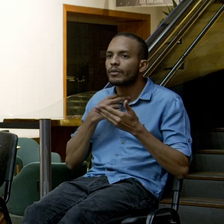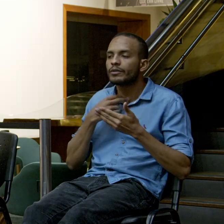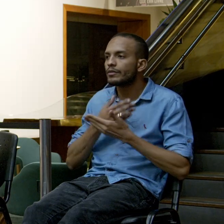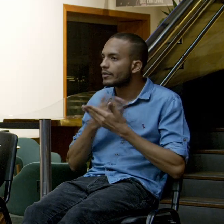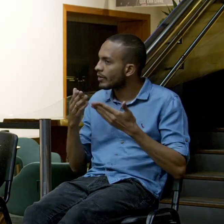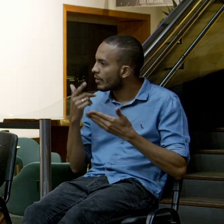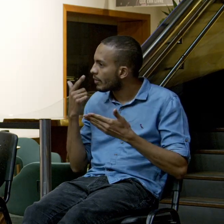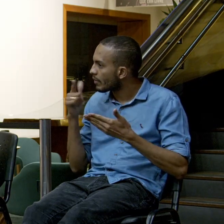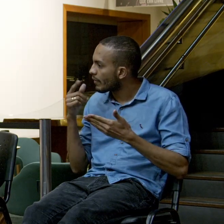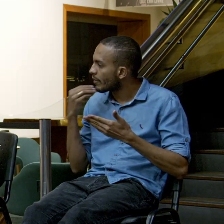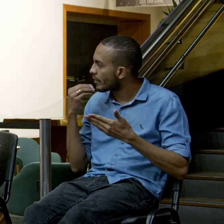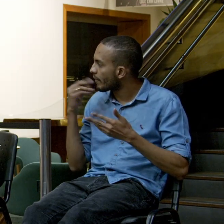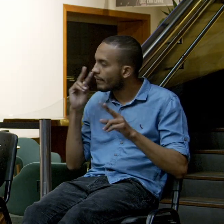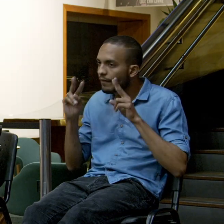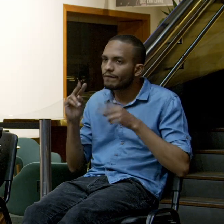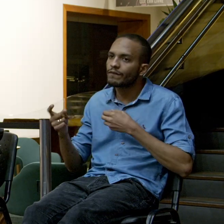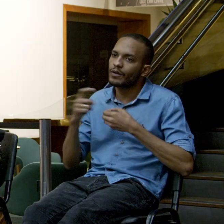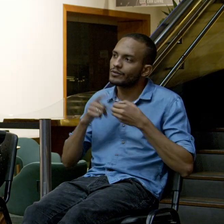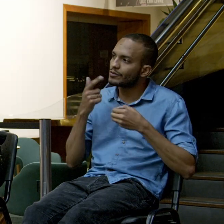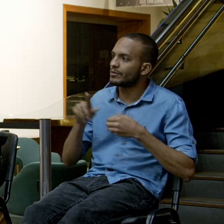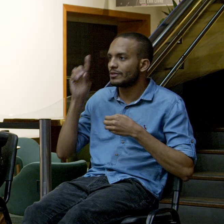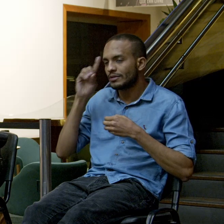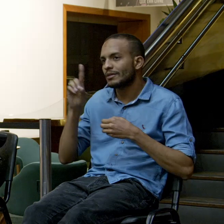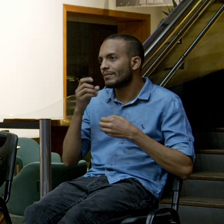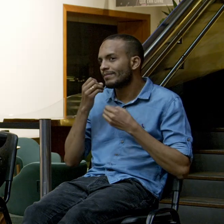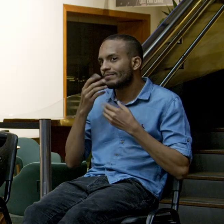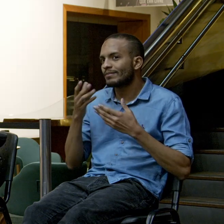teve a possibilidade de ver com atenção, volte, porque realmente vale